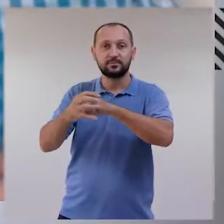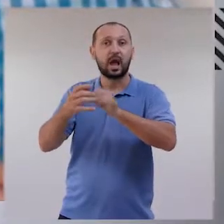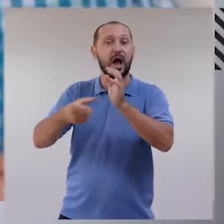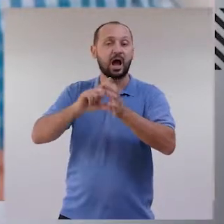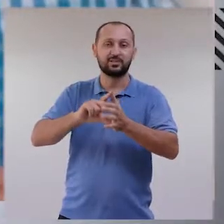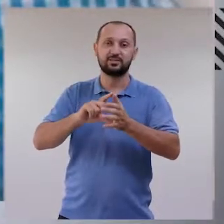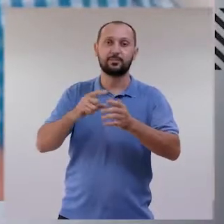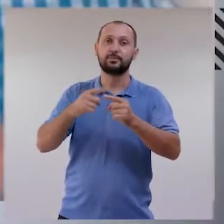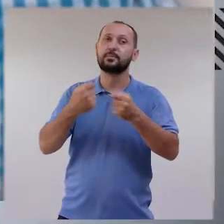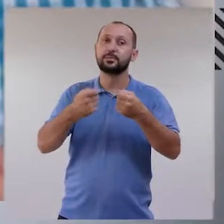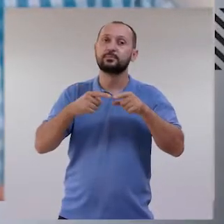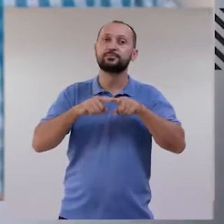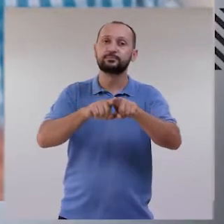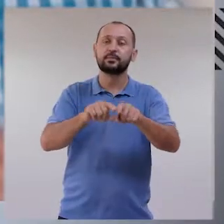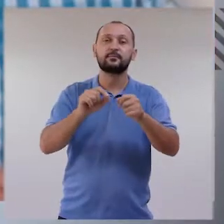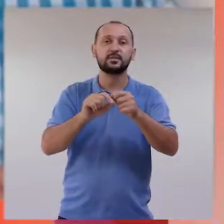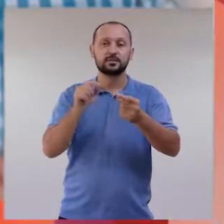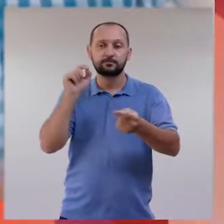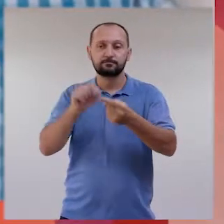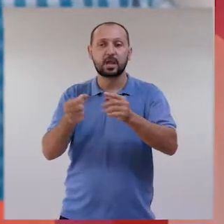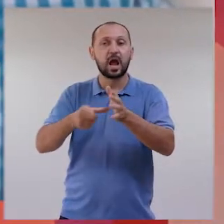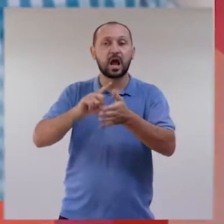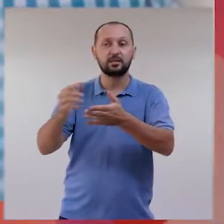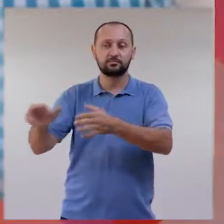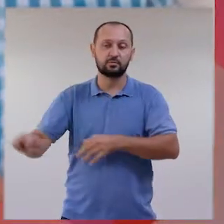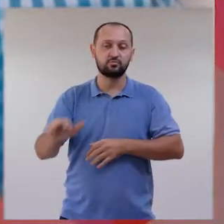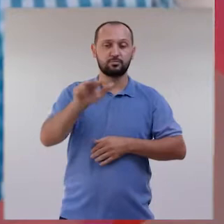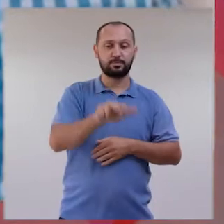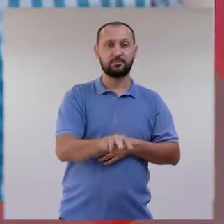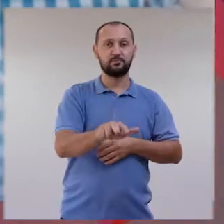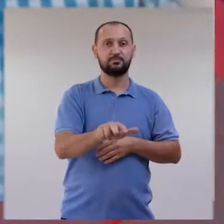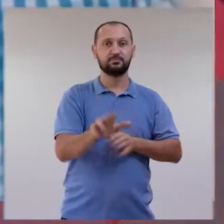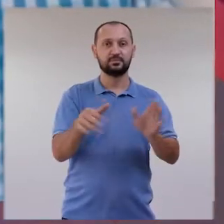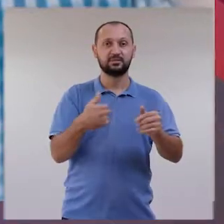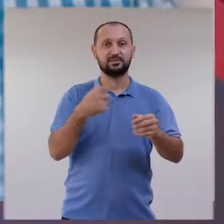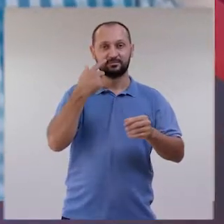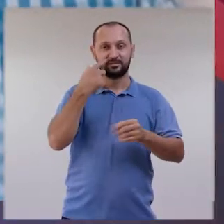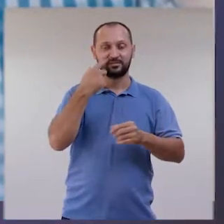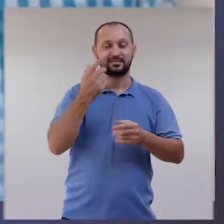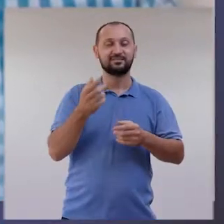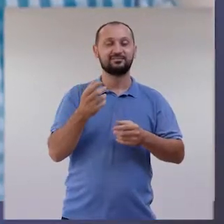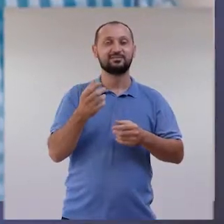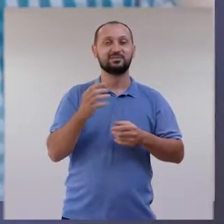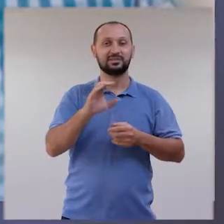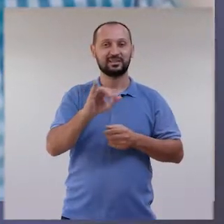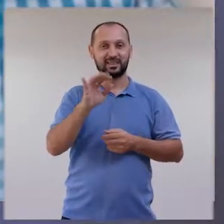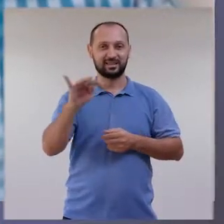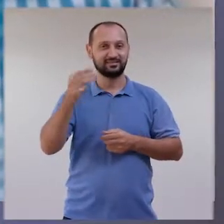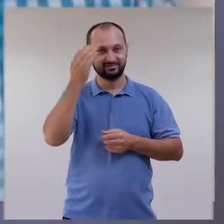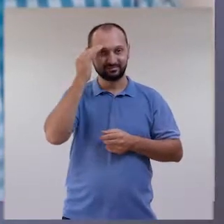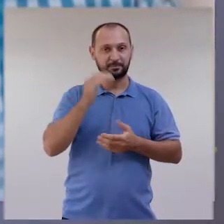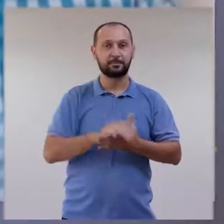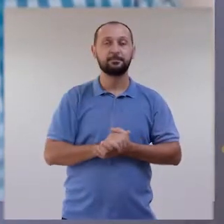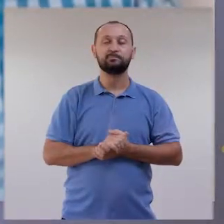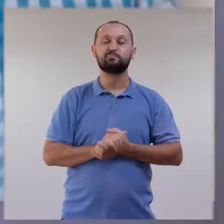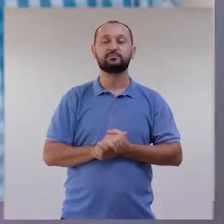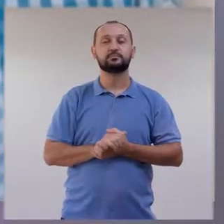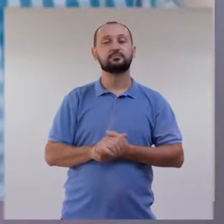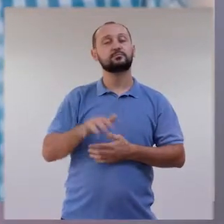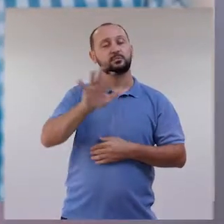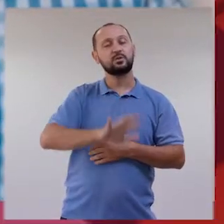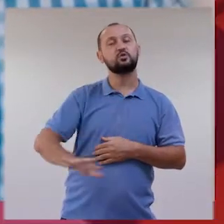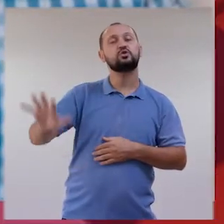parcerias para que a gente possa realmente ter o teste do COVID antes de entrar com esse doador na sala de retirada. E, de